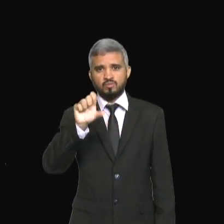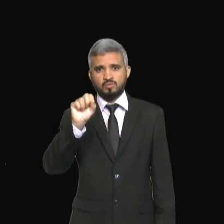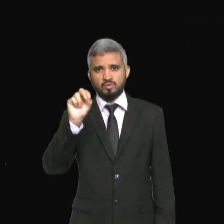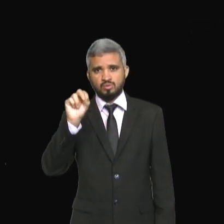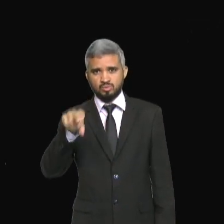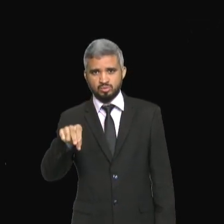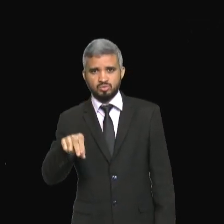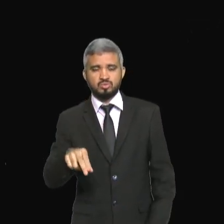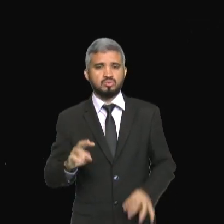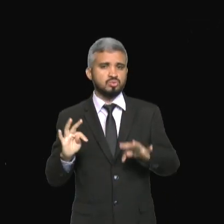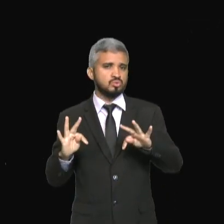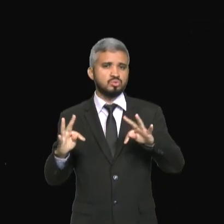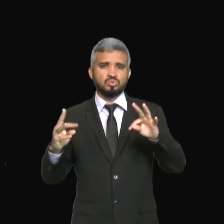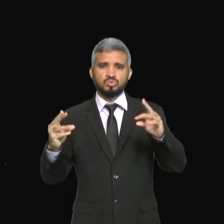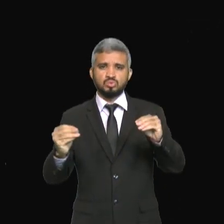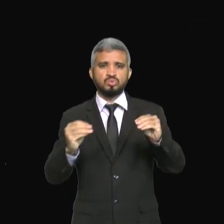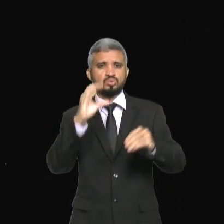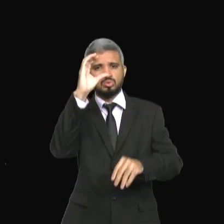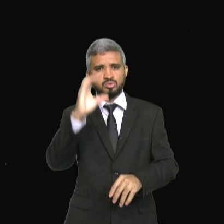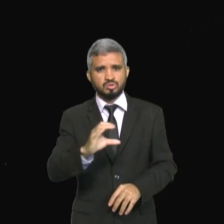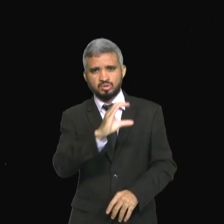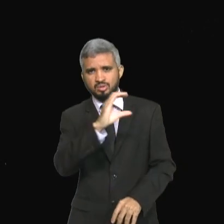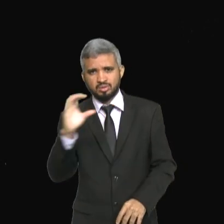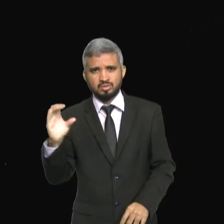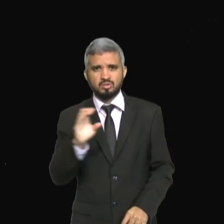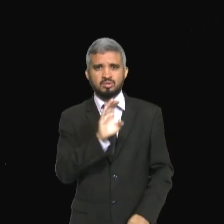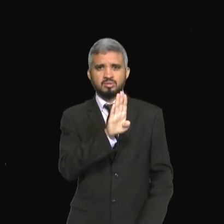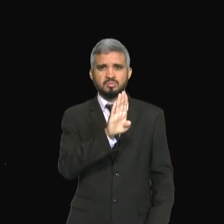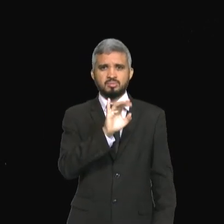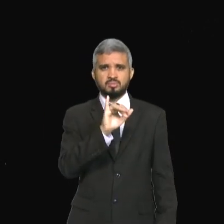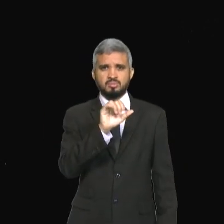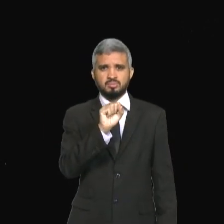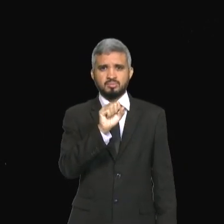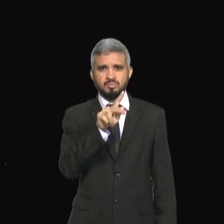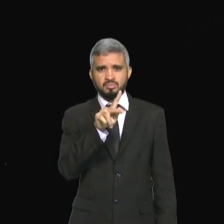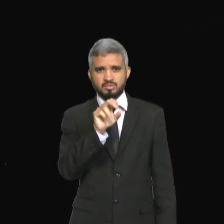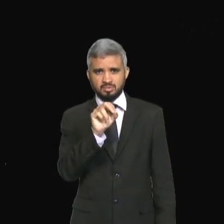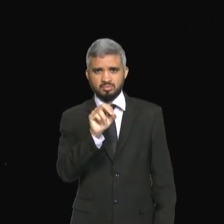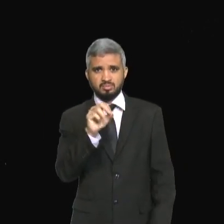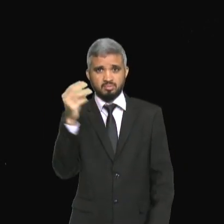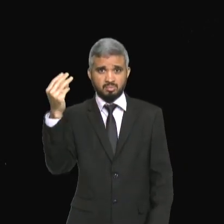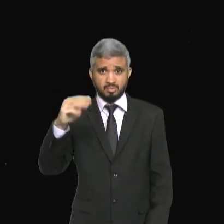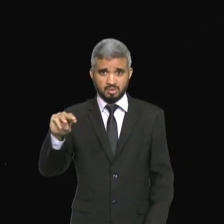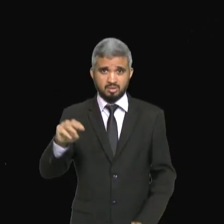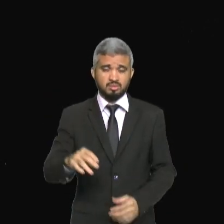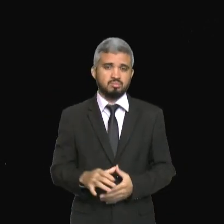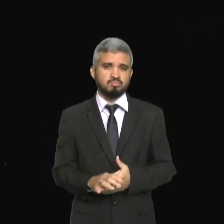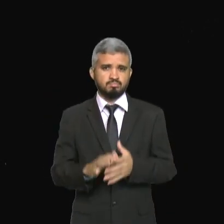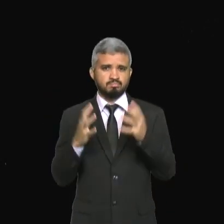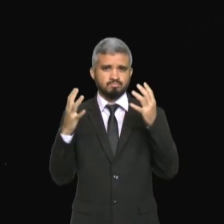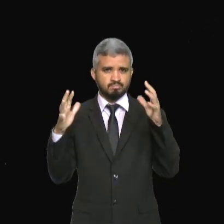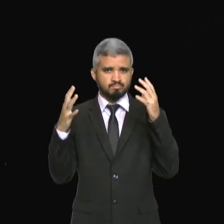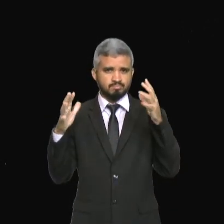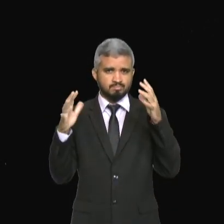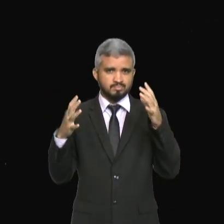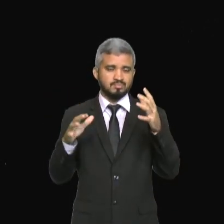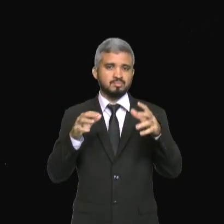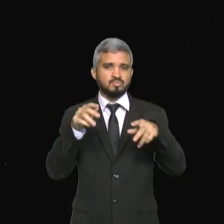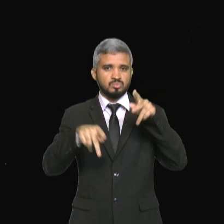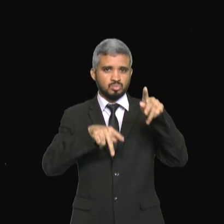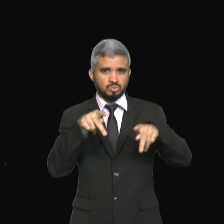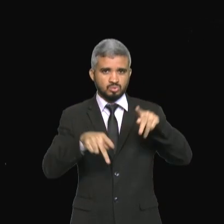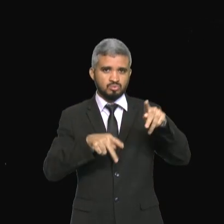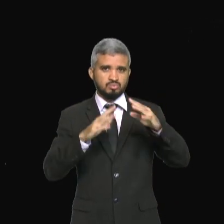os bispos do Maranhão, e eu faço questão de parabenizar todo o povo católico e